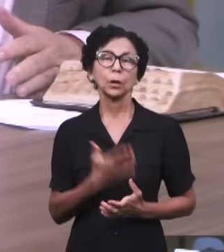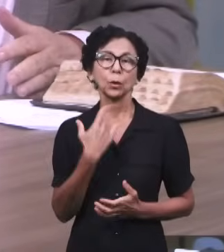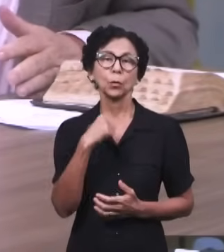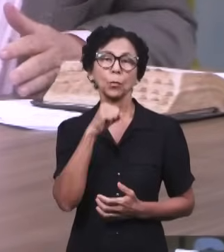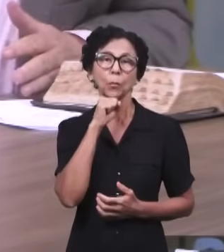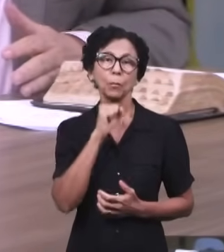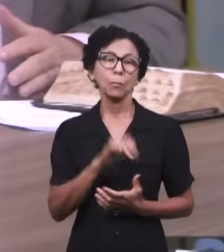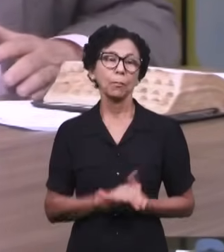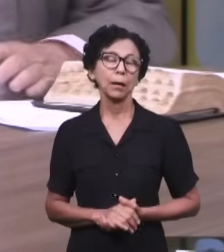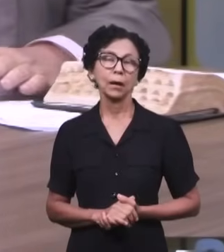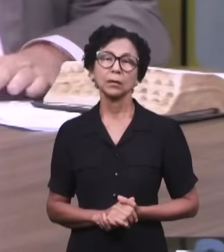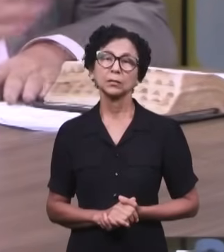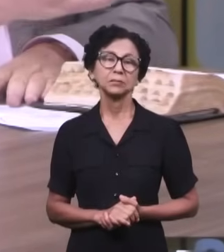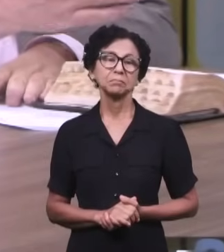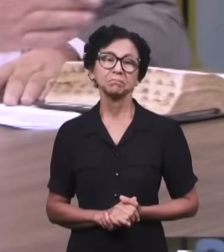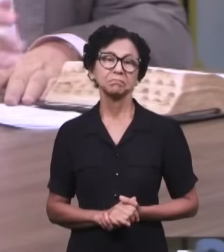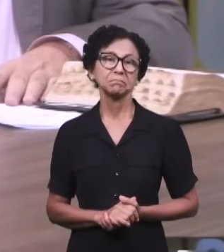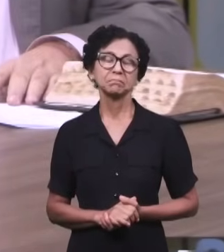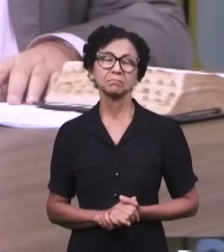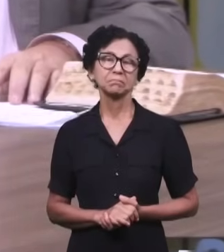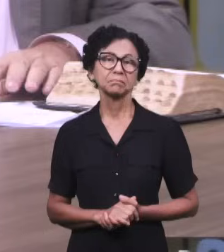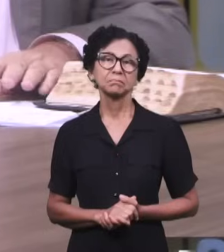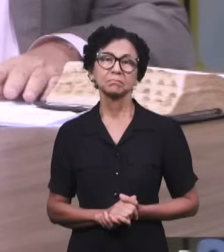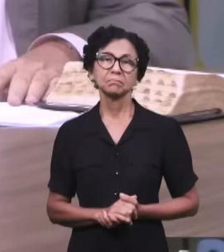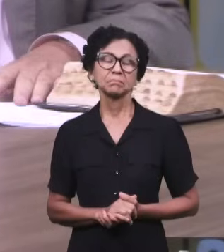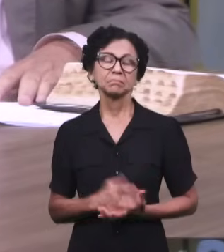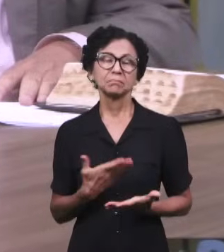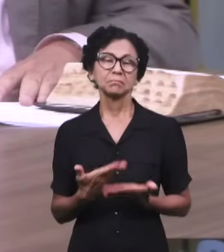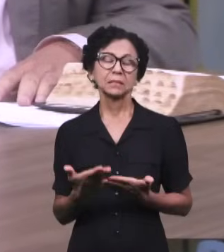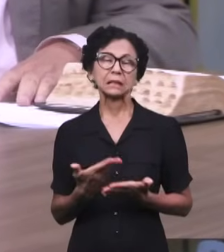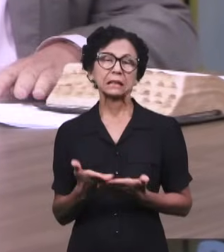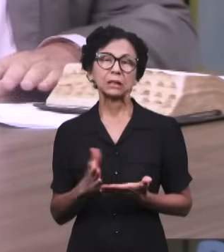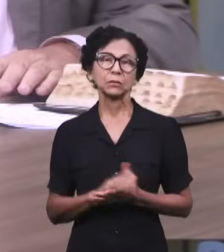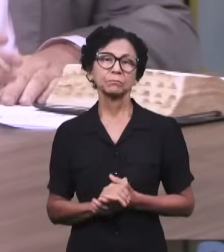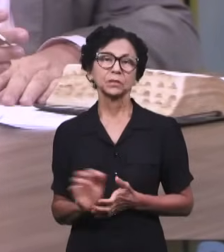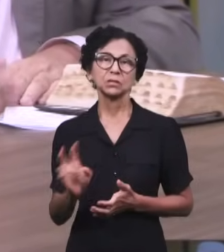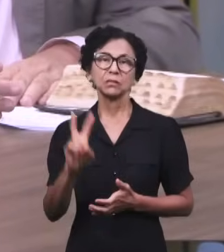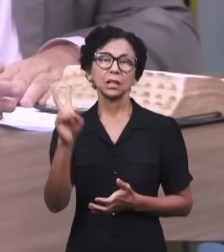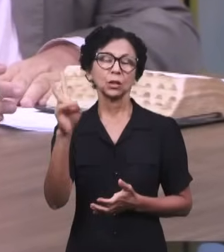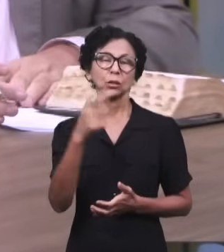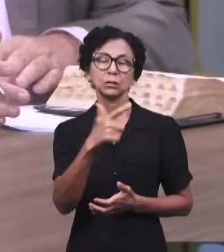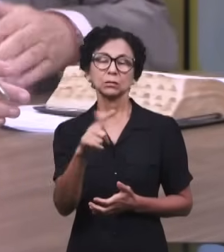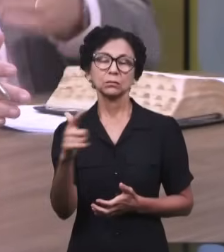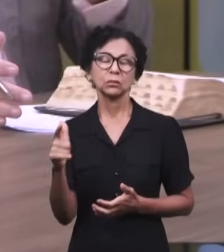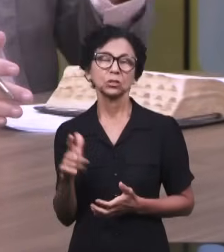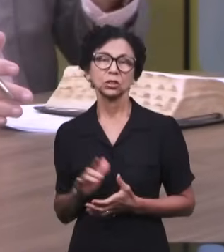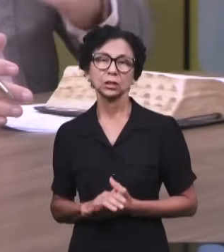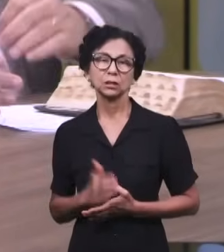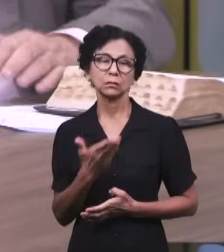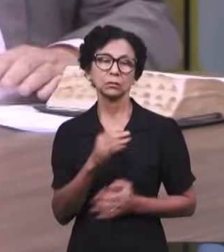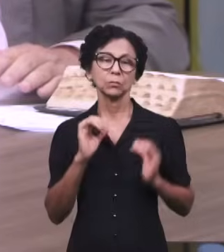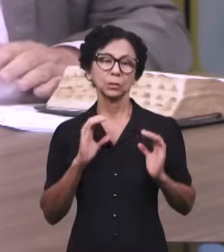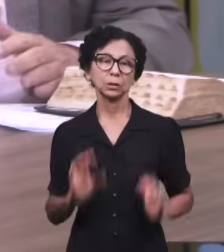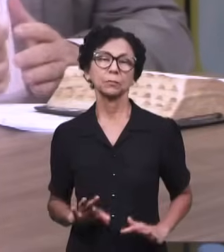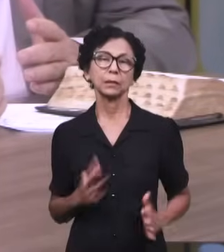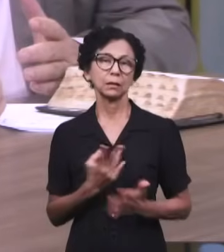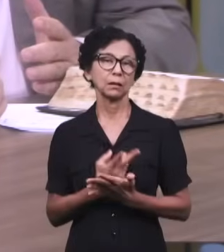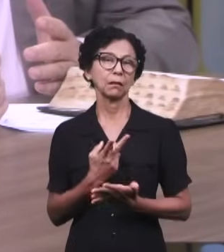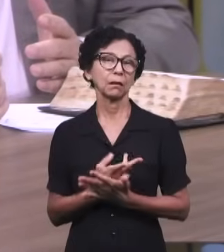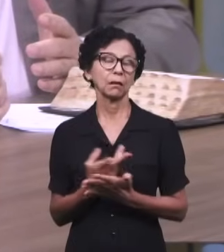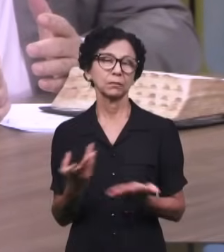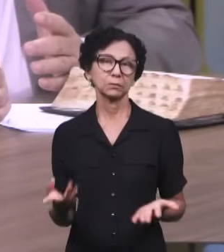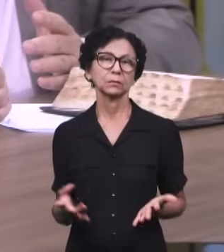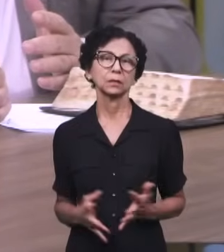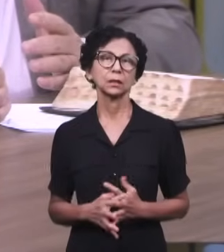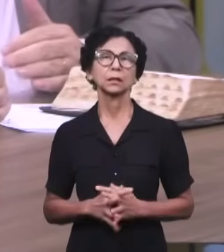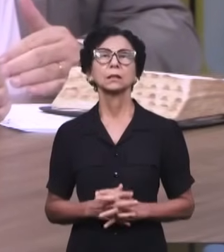né? Quer dizer, mais uma vez, uma decisão errada dele, um posicionamento errado, e reflete, nós temos falado nos programas,